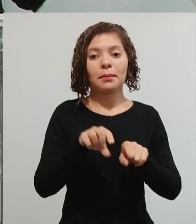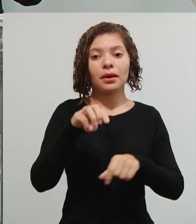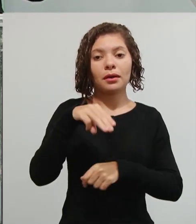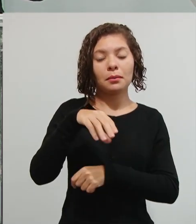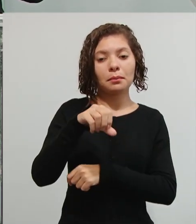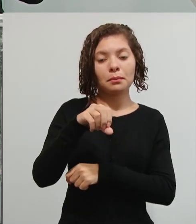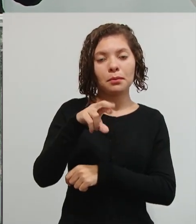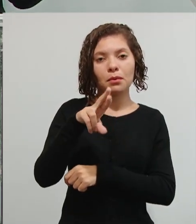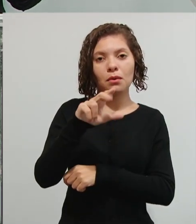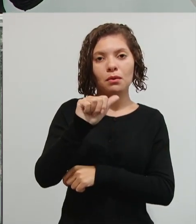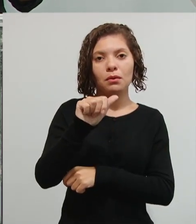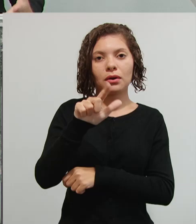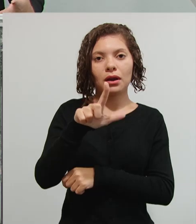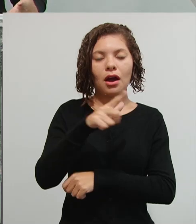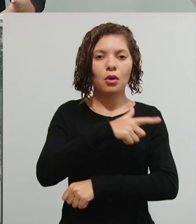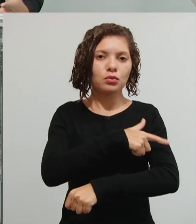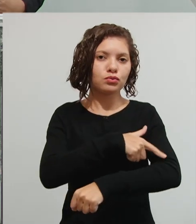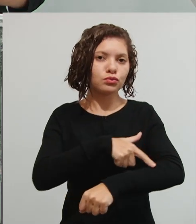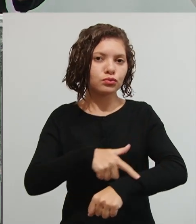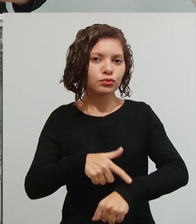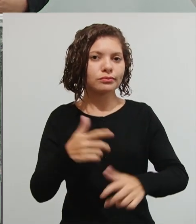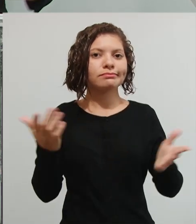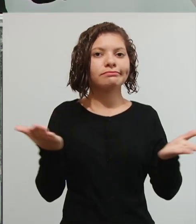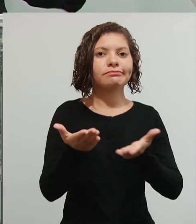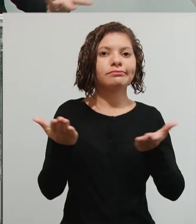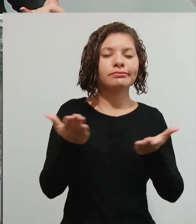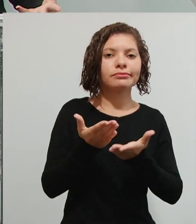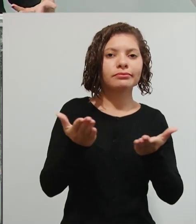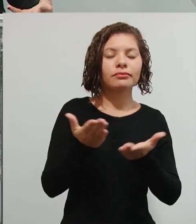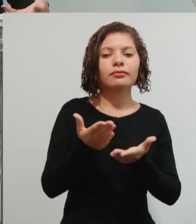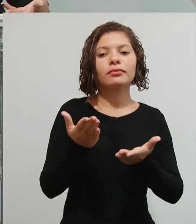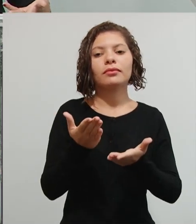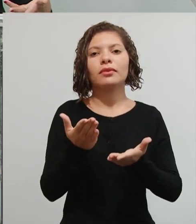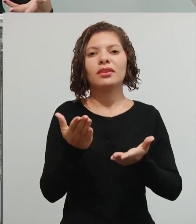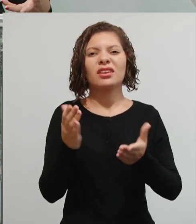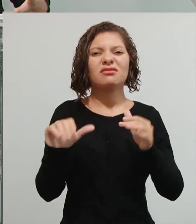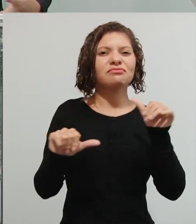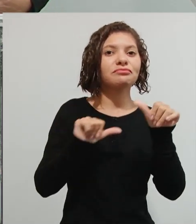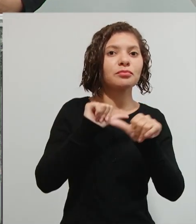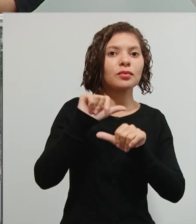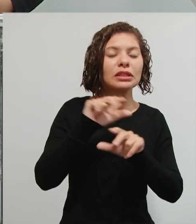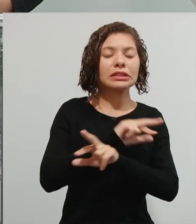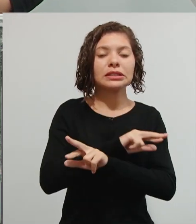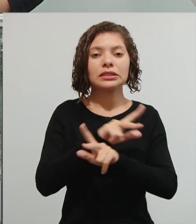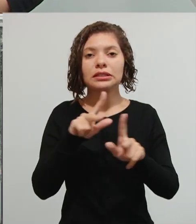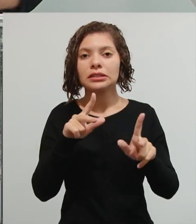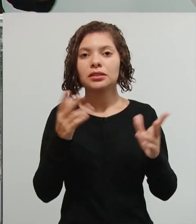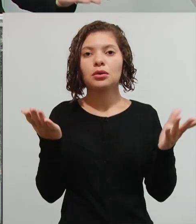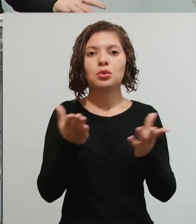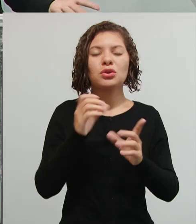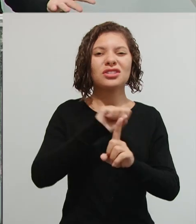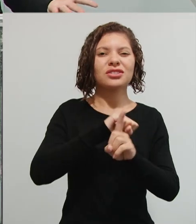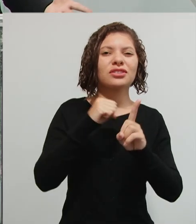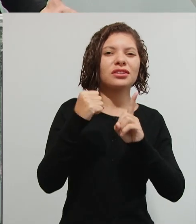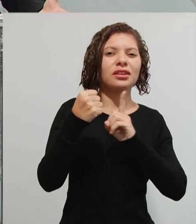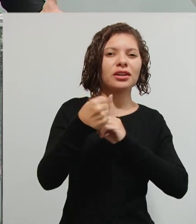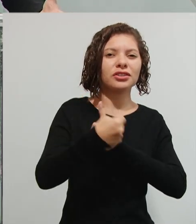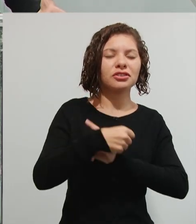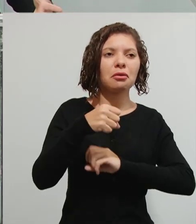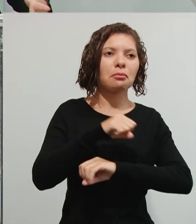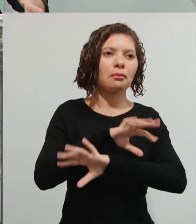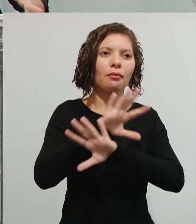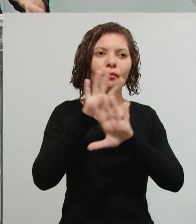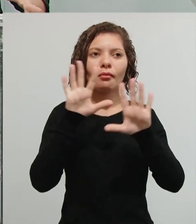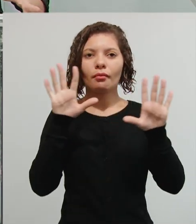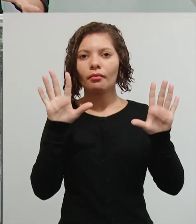costume, né? Como hoje em dia algumas práticas que mudaram na nossa sociedade. Nós somos uma sociedade hoje em dia mais aberta para algumas